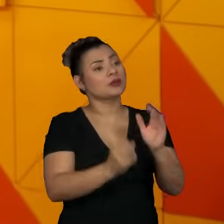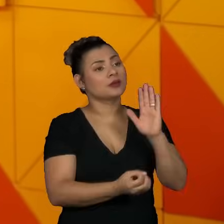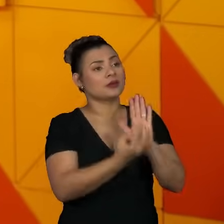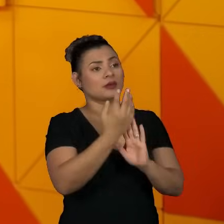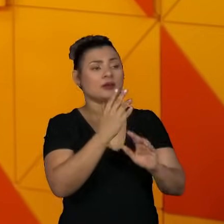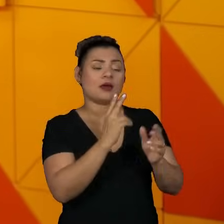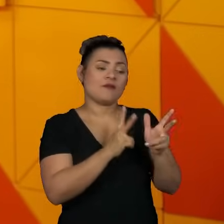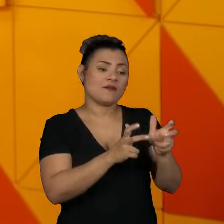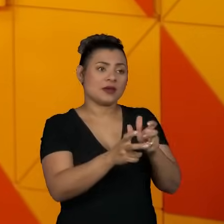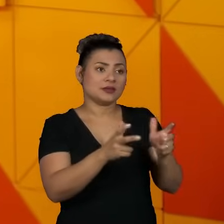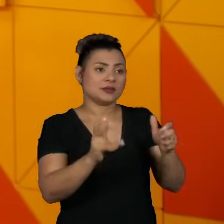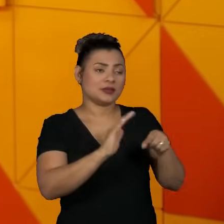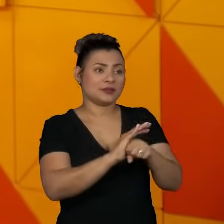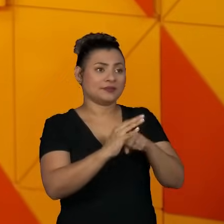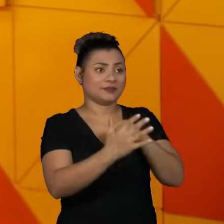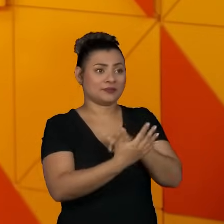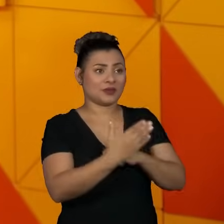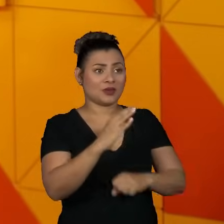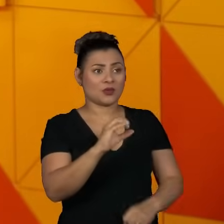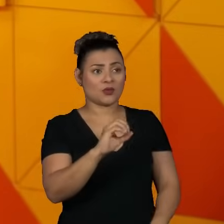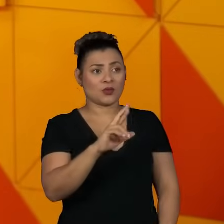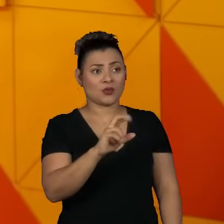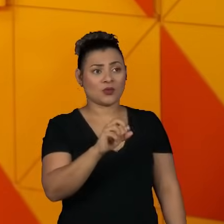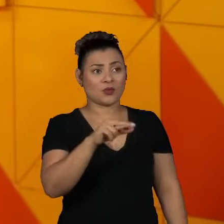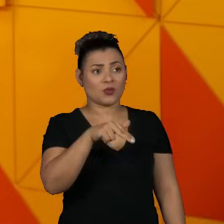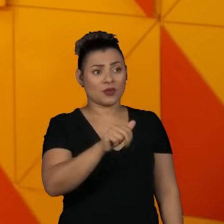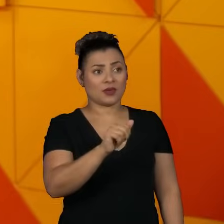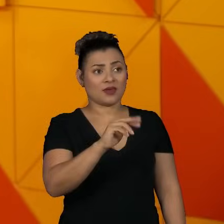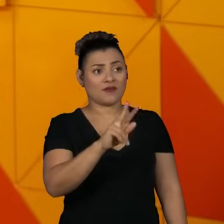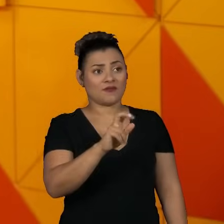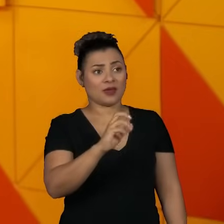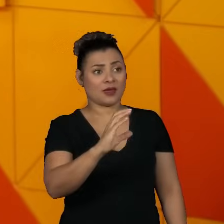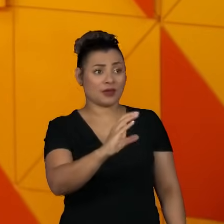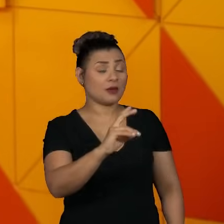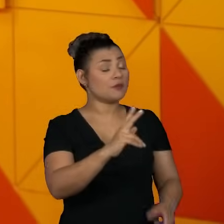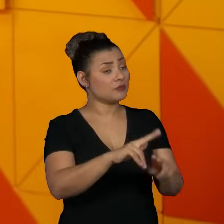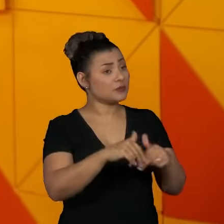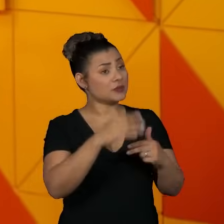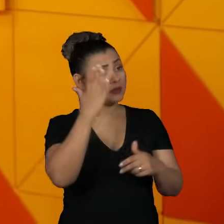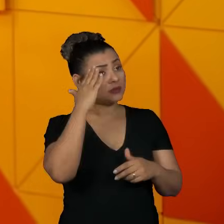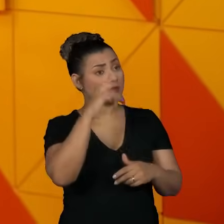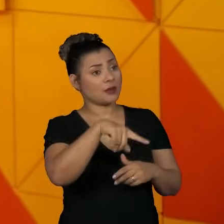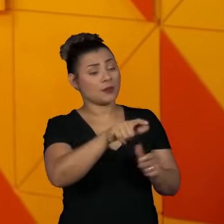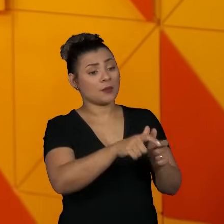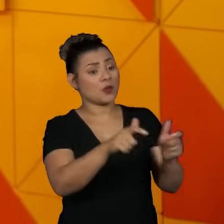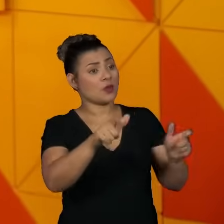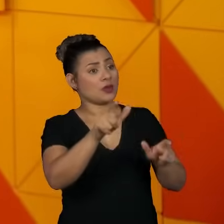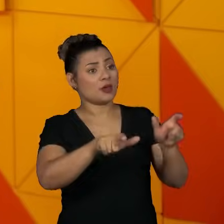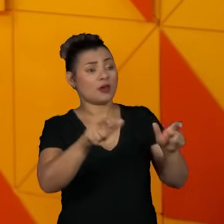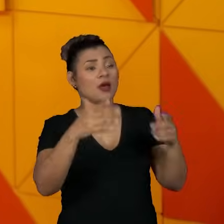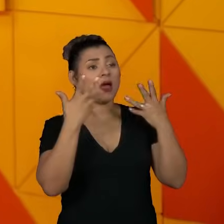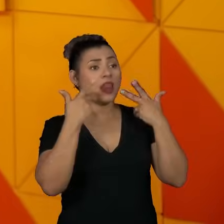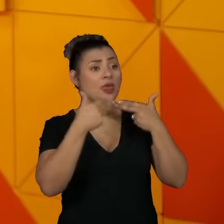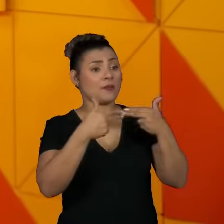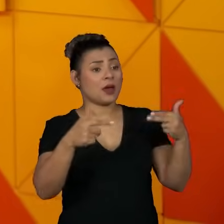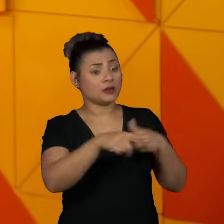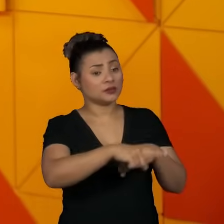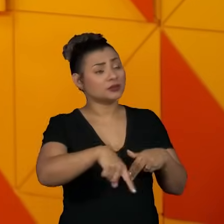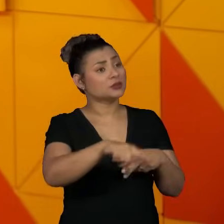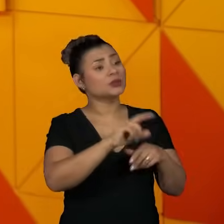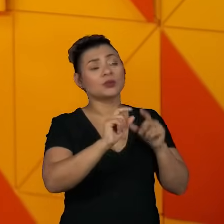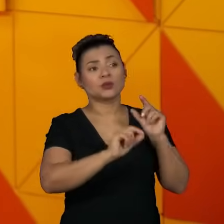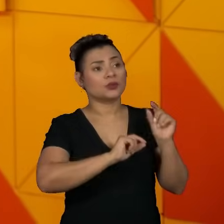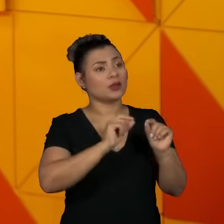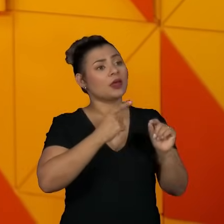da Covid-19, da Coronavac, né? E a gente sabe que muitos desses animais que estão ali no Instituto são utilizados para a criação